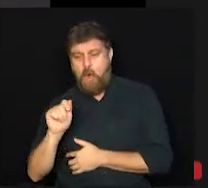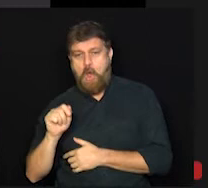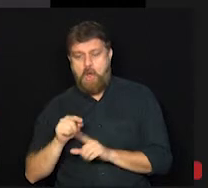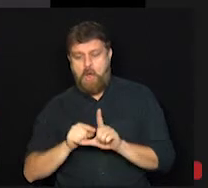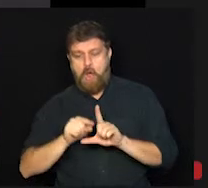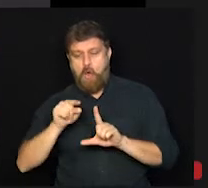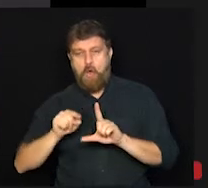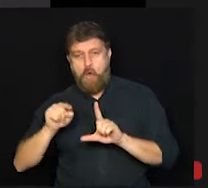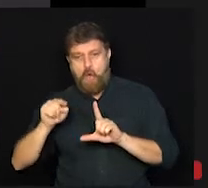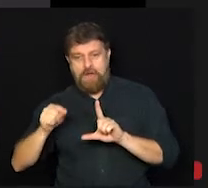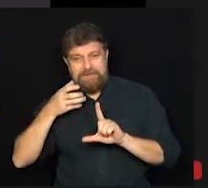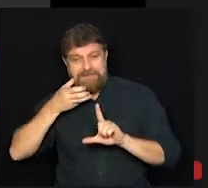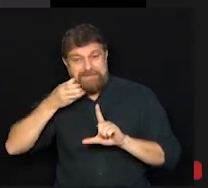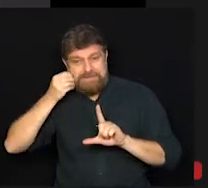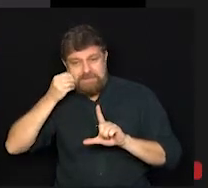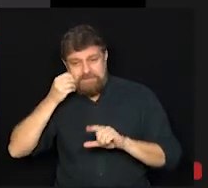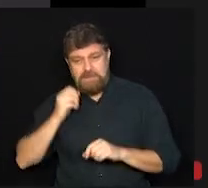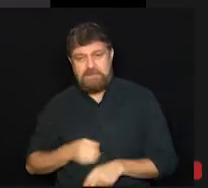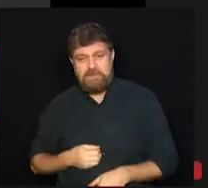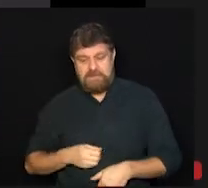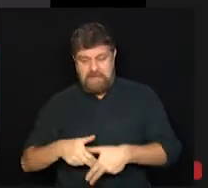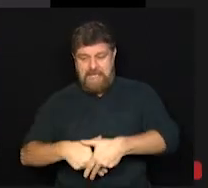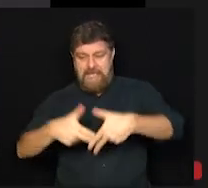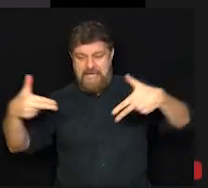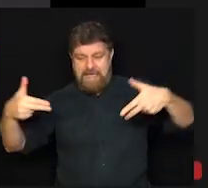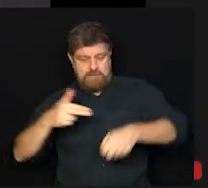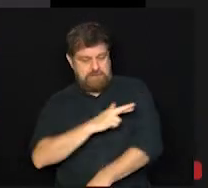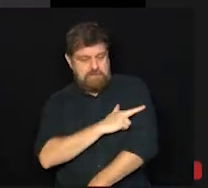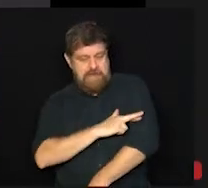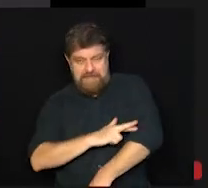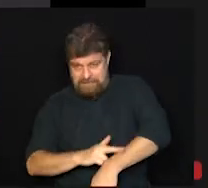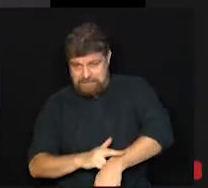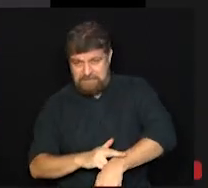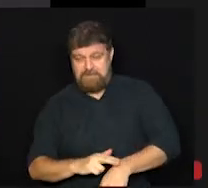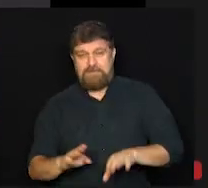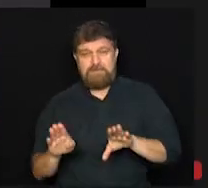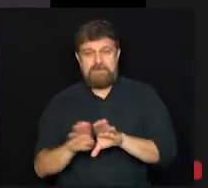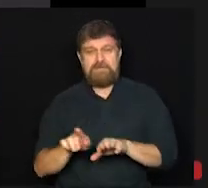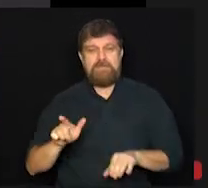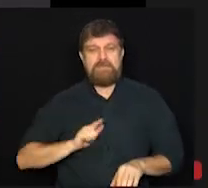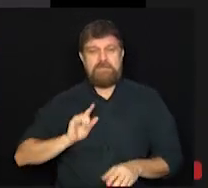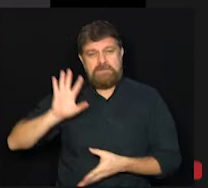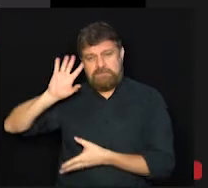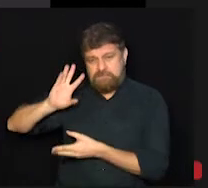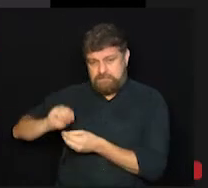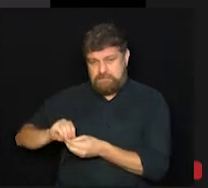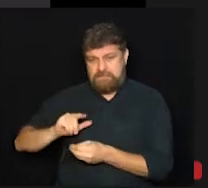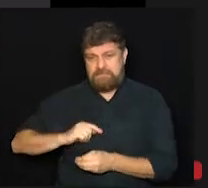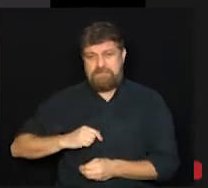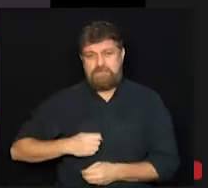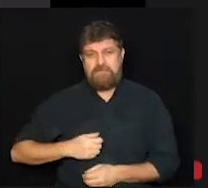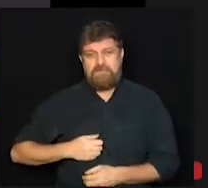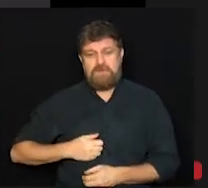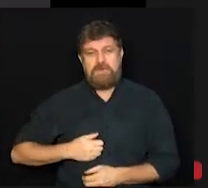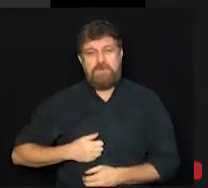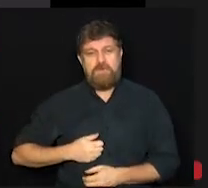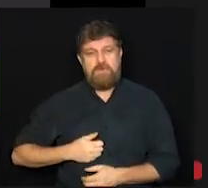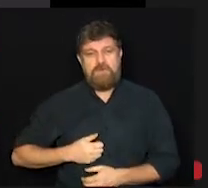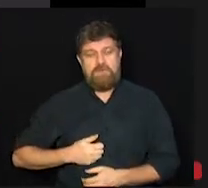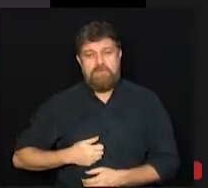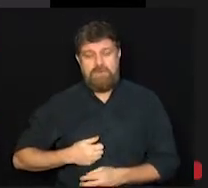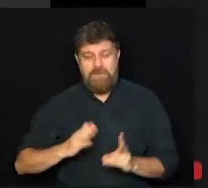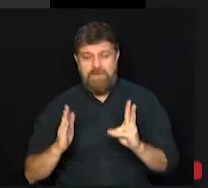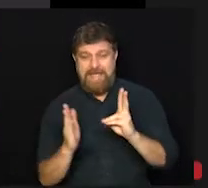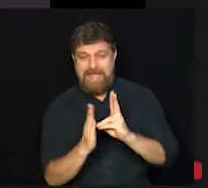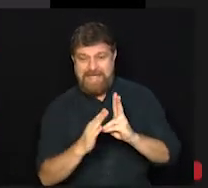étnico-raciais. Então, nós temos hoje, além disso, para terminar, um vestibular específico para os